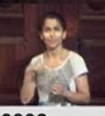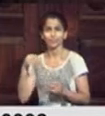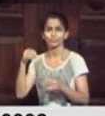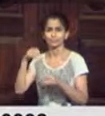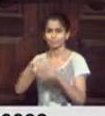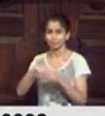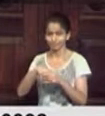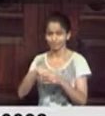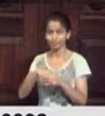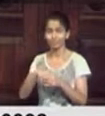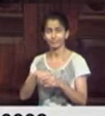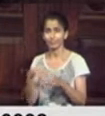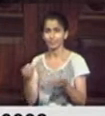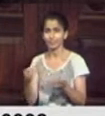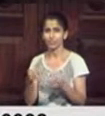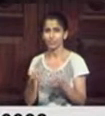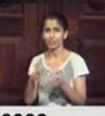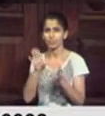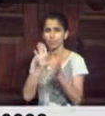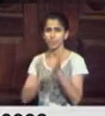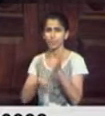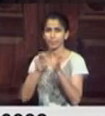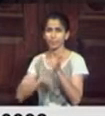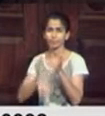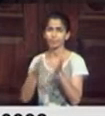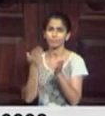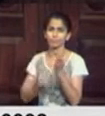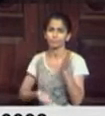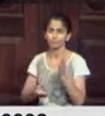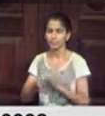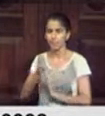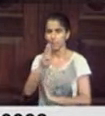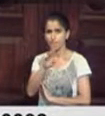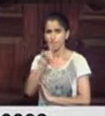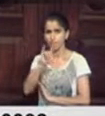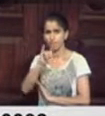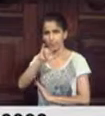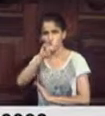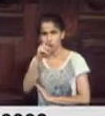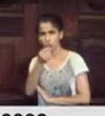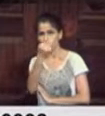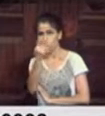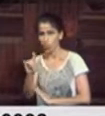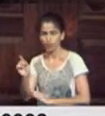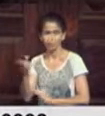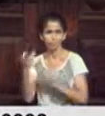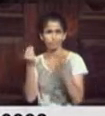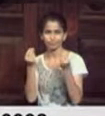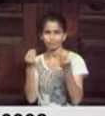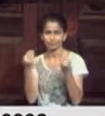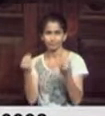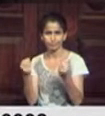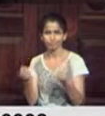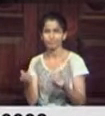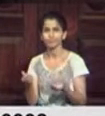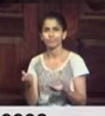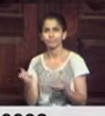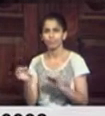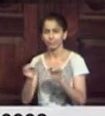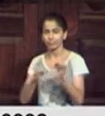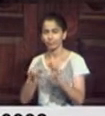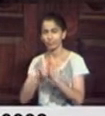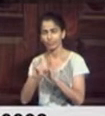dentro da sua proposição um déficit de bilhões de reais. Ou seja, o encaminhamento da lei